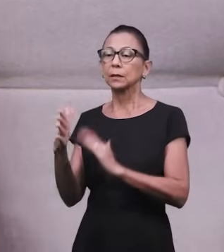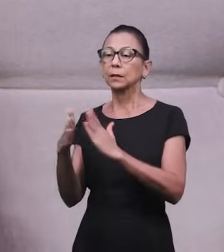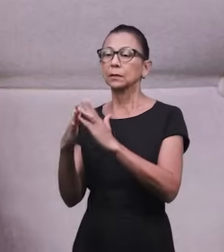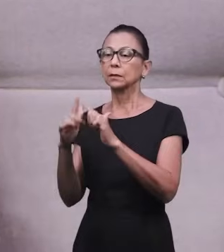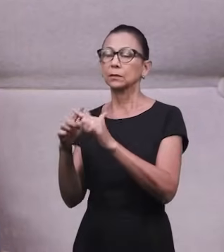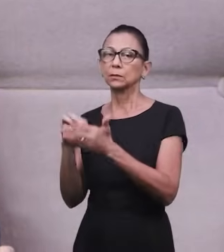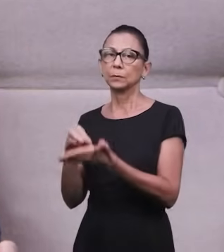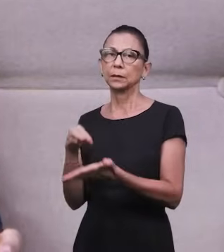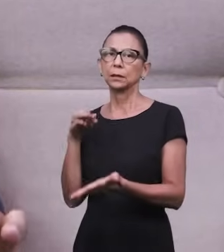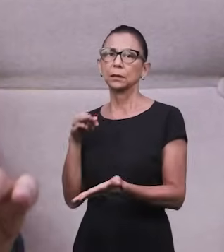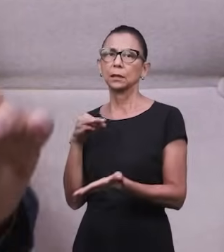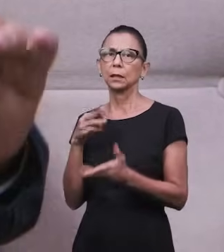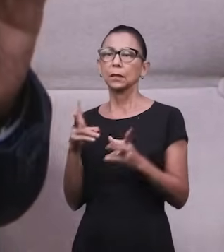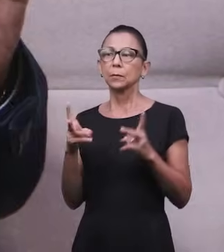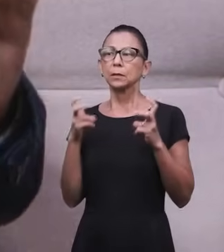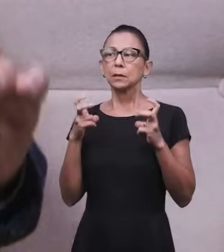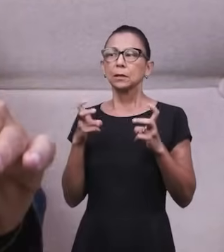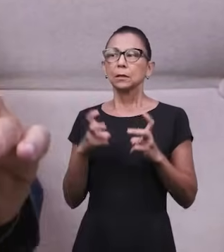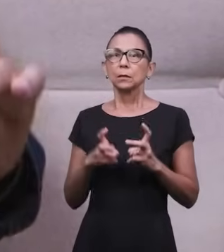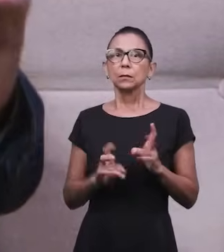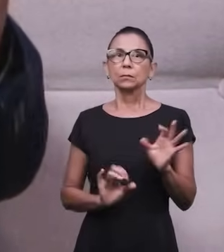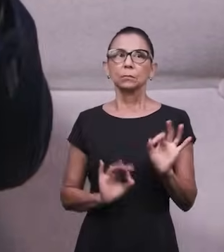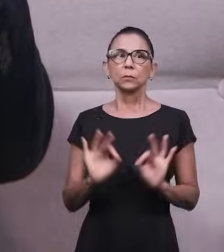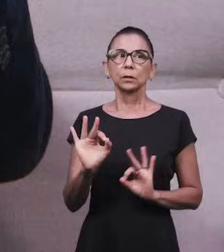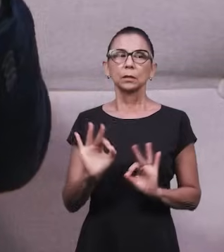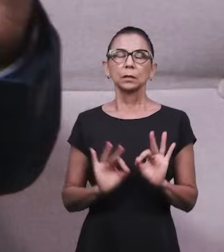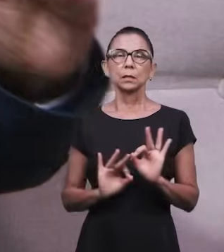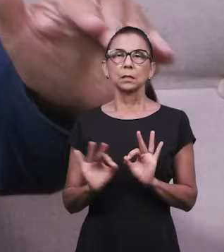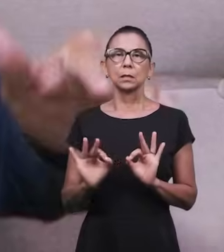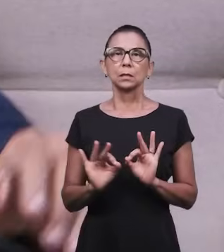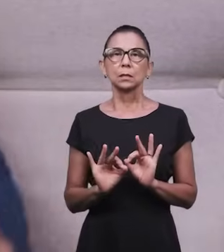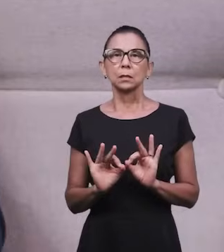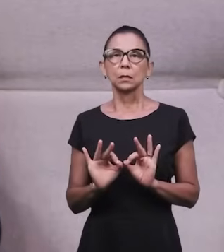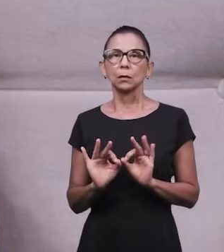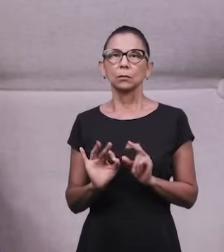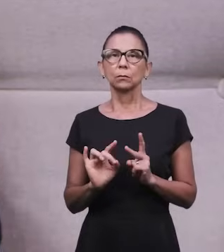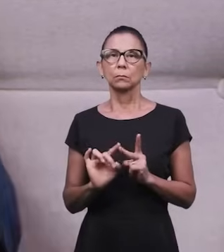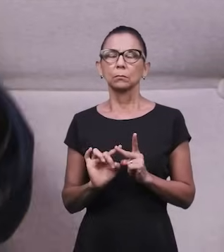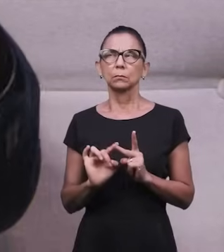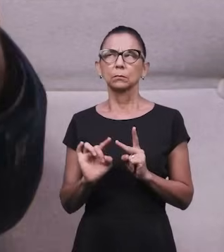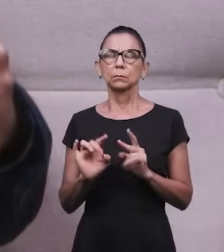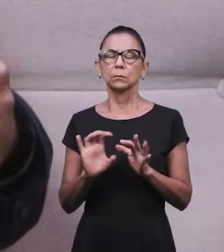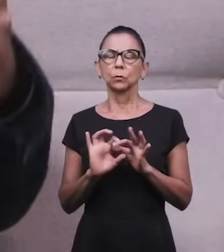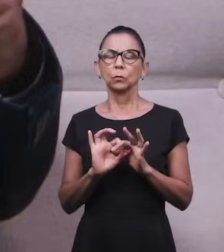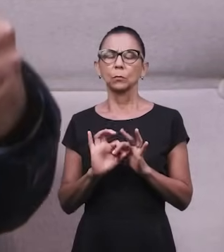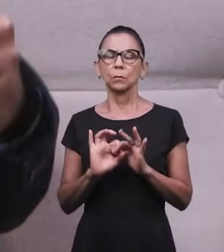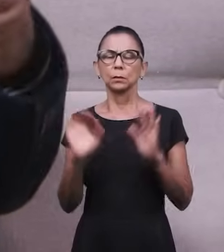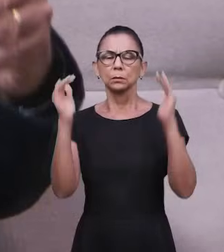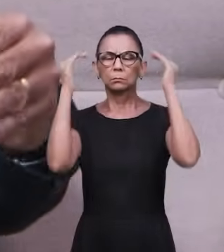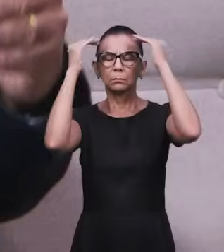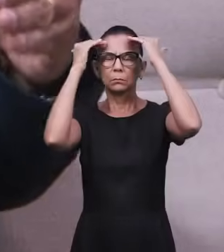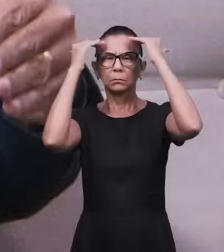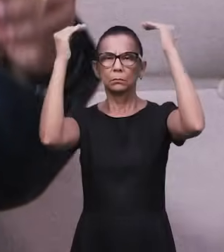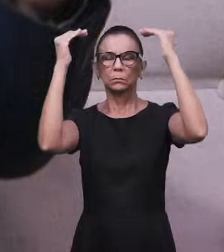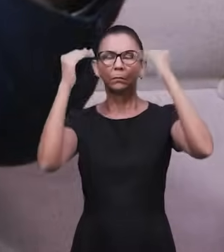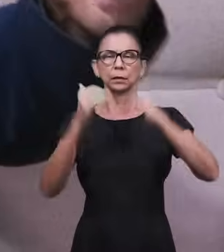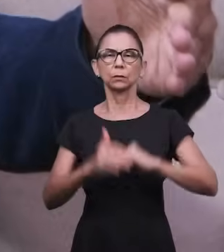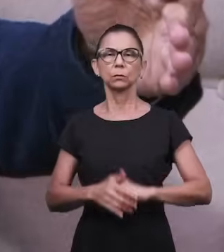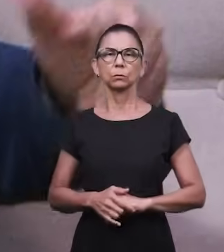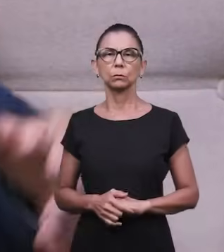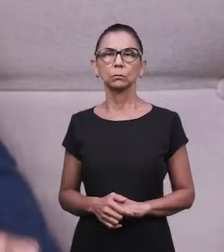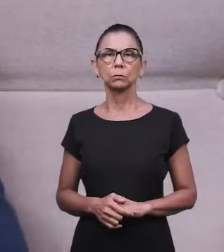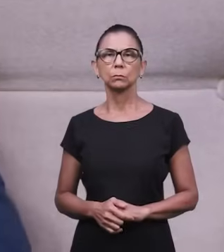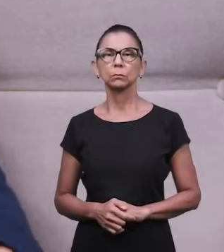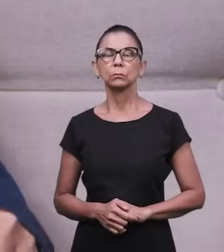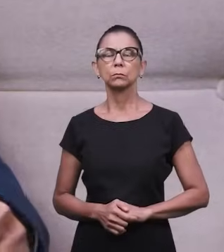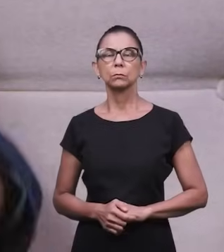solenidade. A igreja estava em profunda reverência. É como se nós estivéssemos realmente dentro